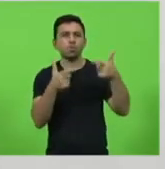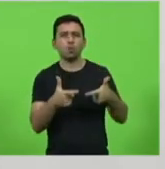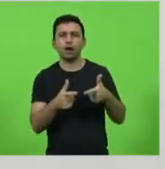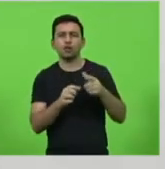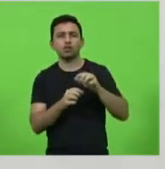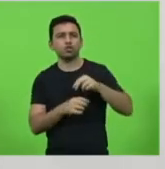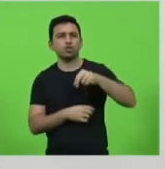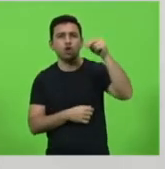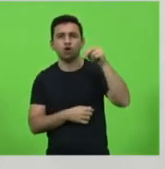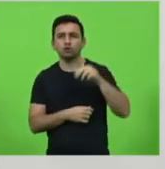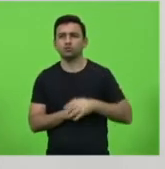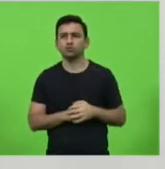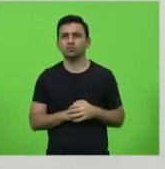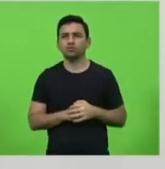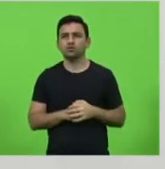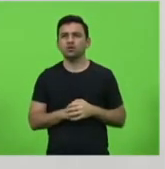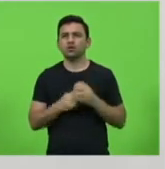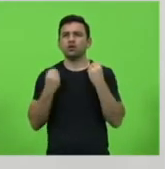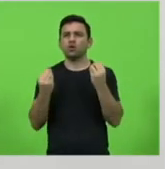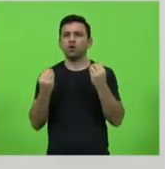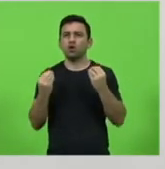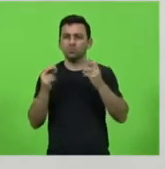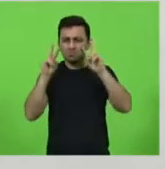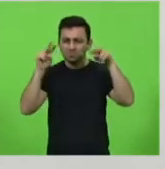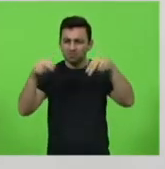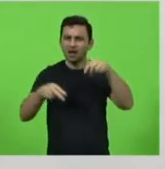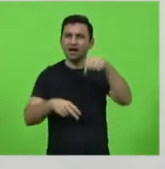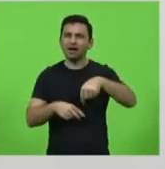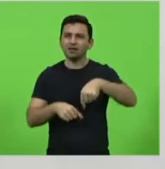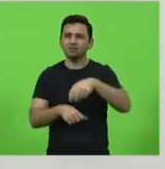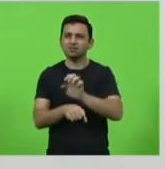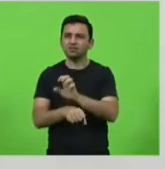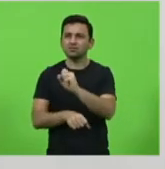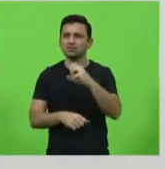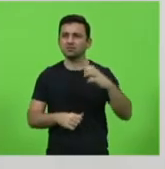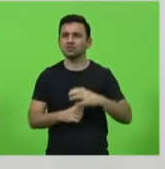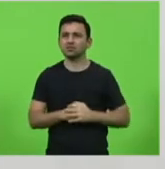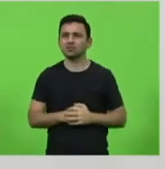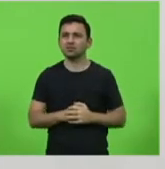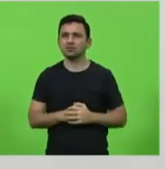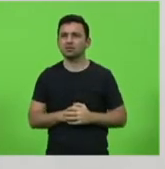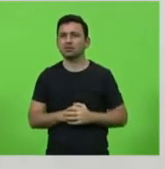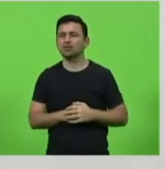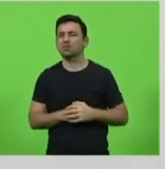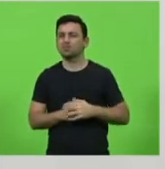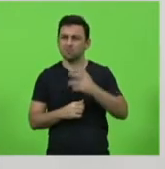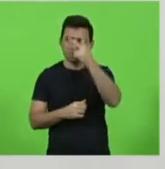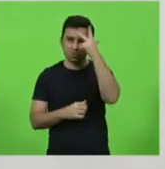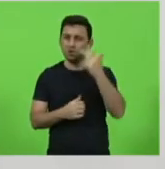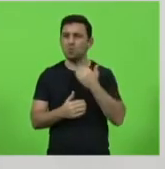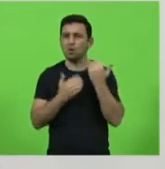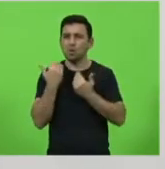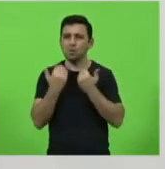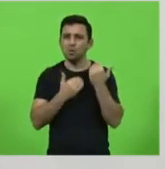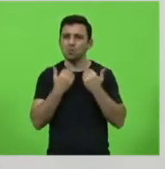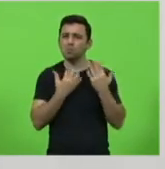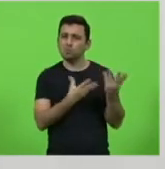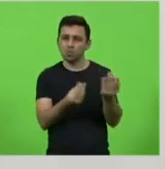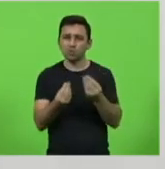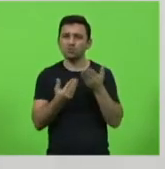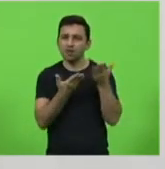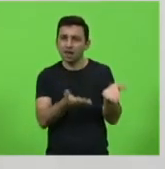norte. Pelo amor de Deus, vamos olhar para o nosso estado. Vidas estão sendo perdidas ali,